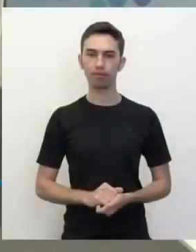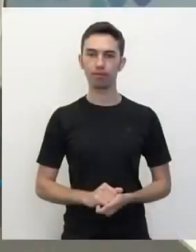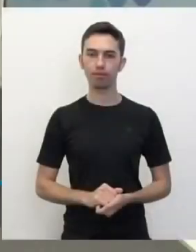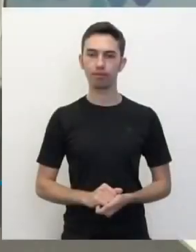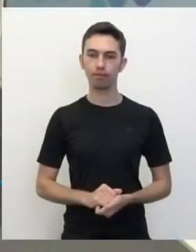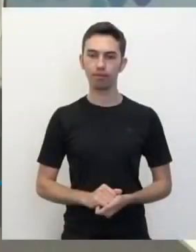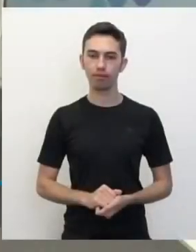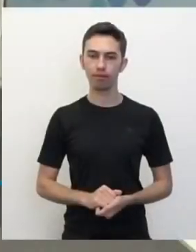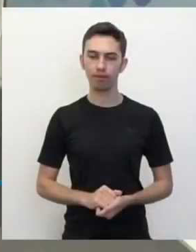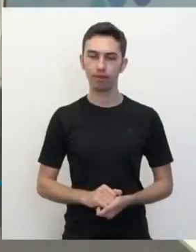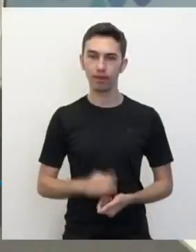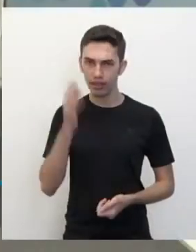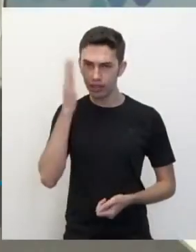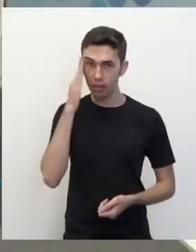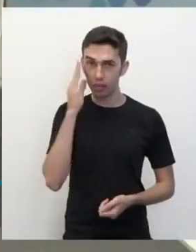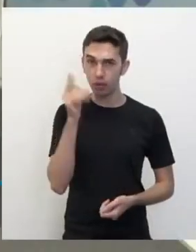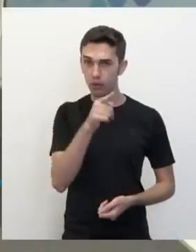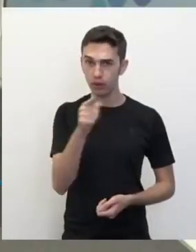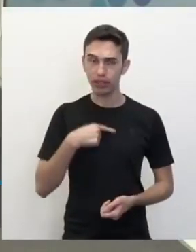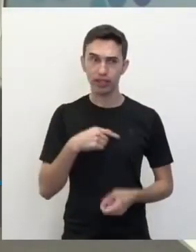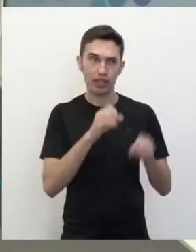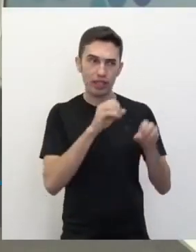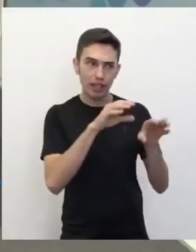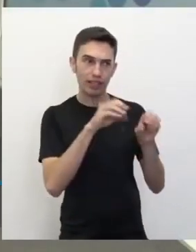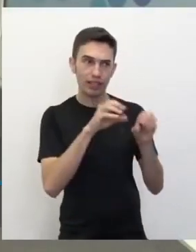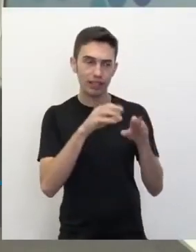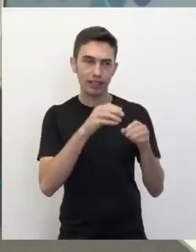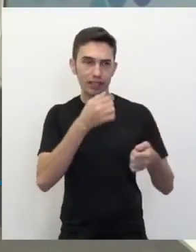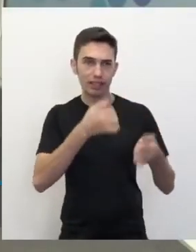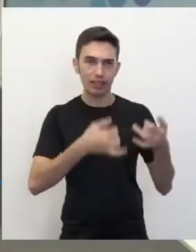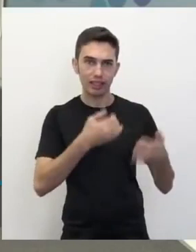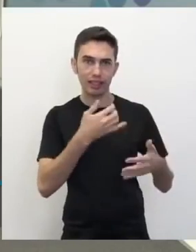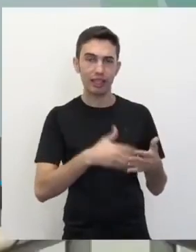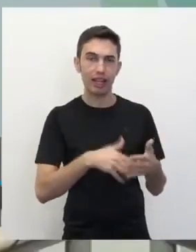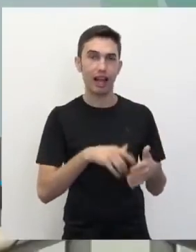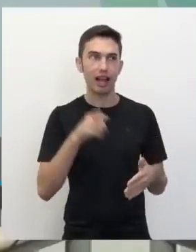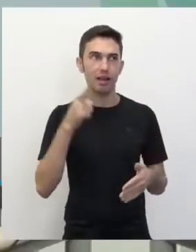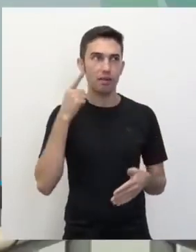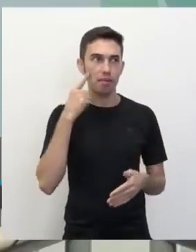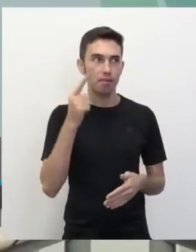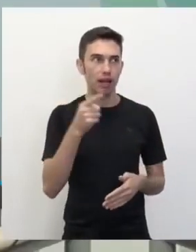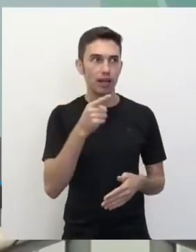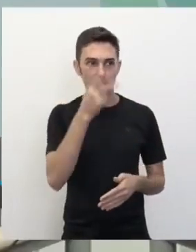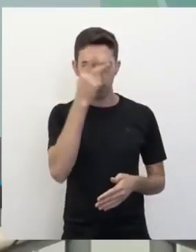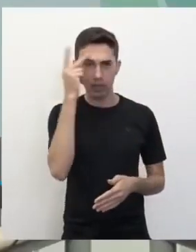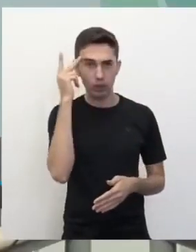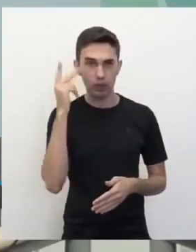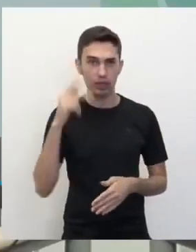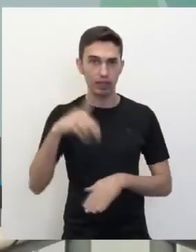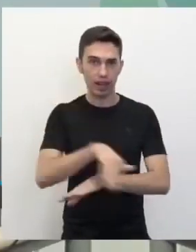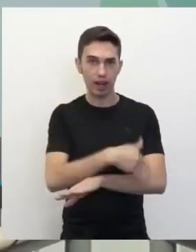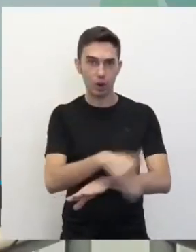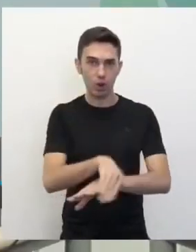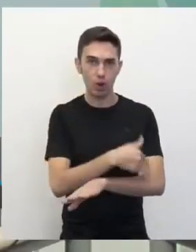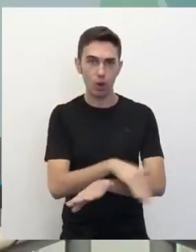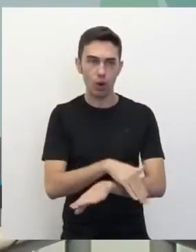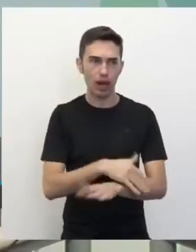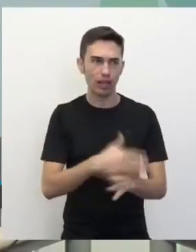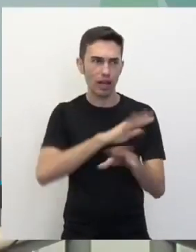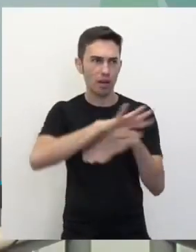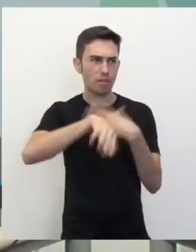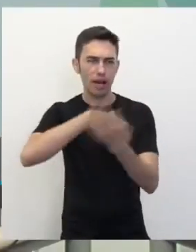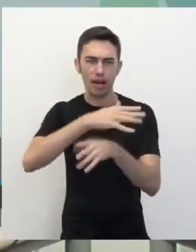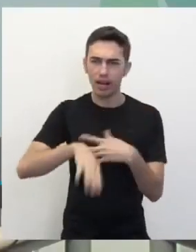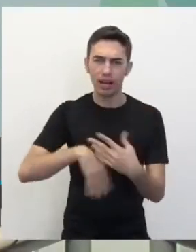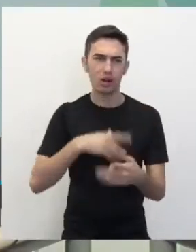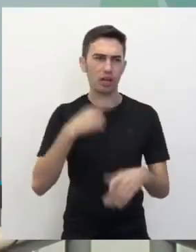Sabe quando você está dando aula, eu acredito que muitos professores entendam isso, né? E passa alguém na rua lá, atrapalhando aquele barulho,